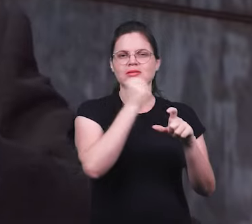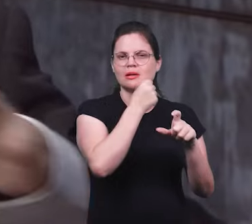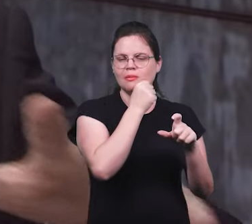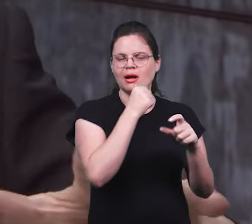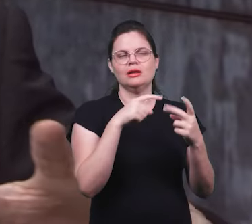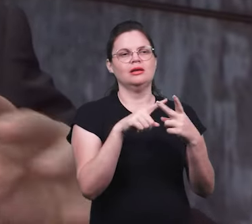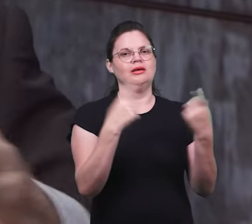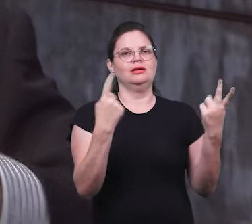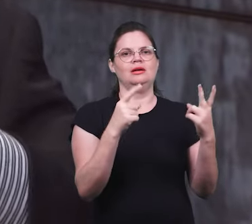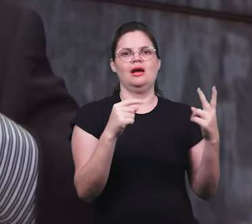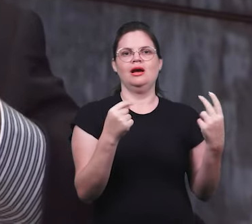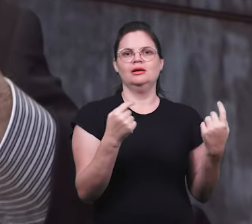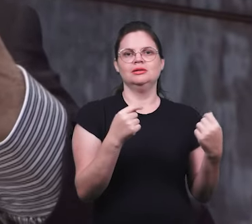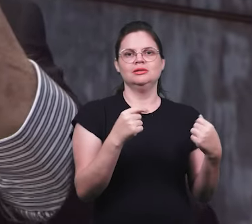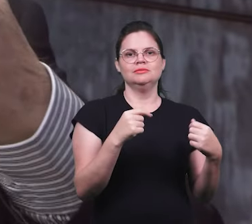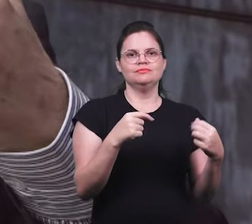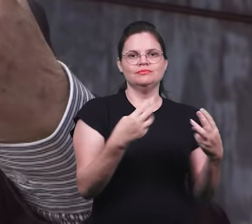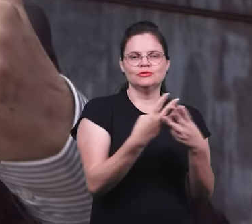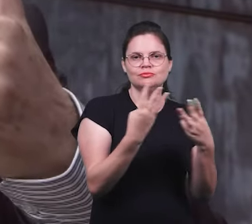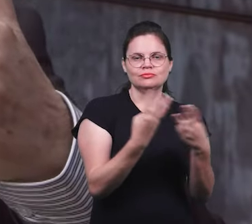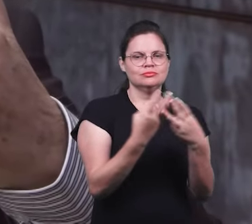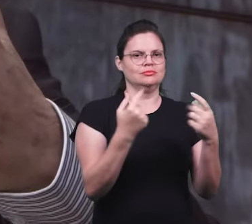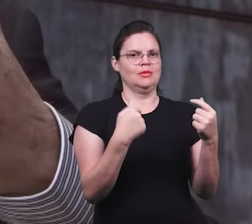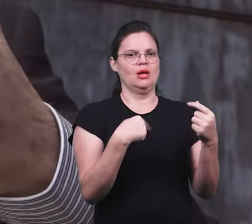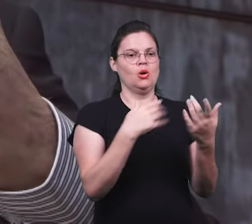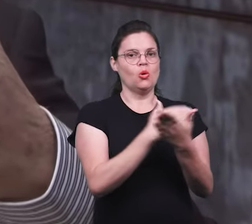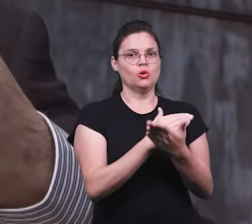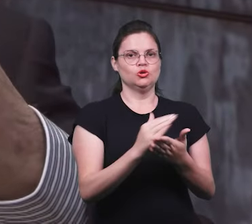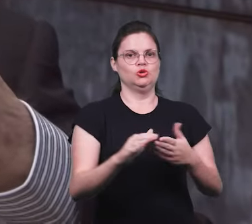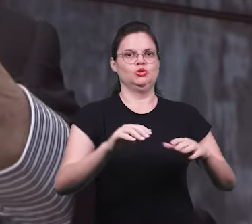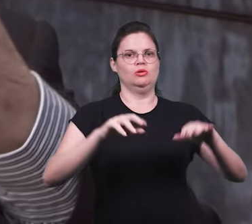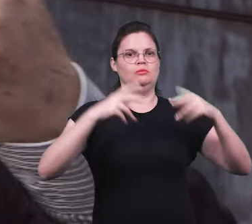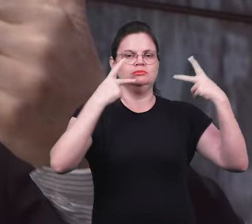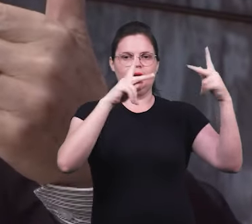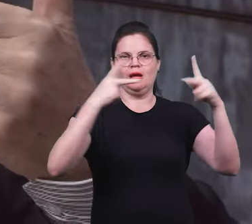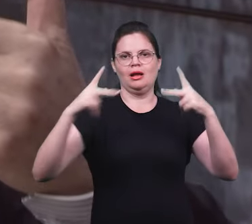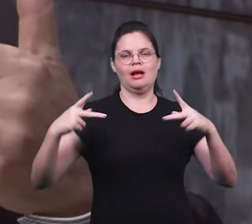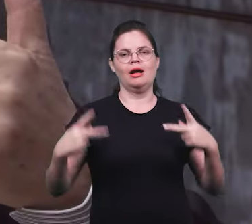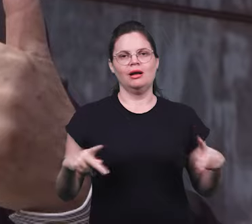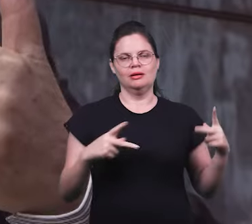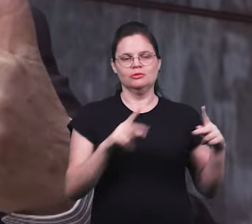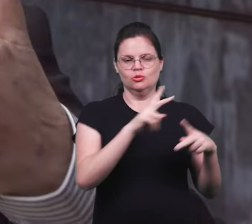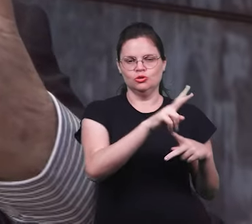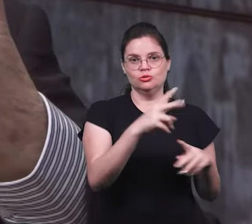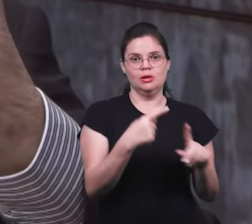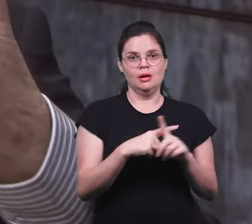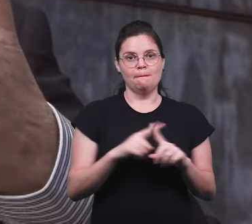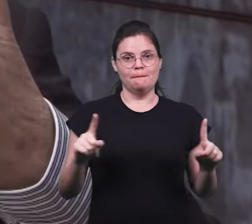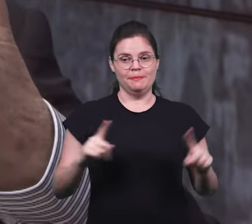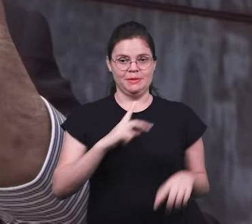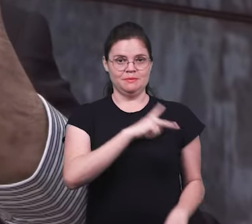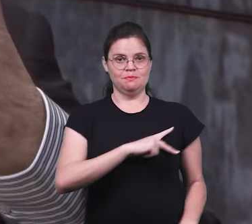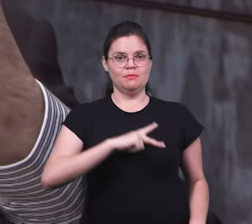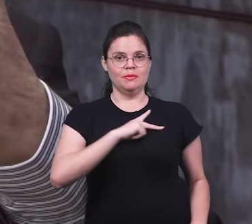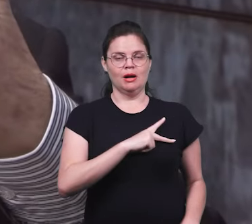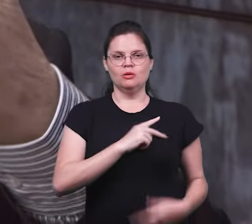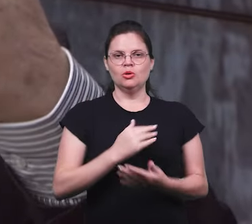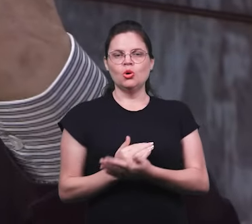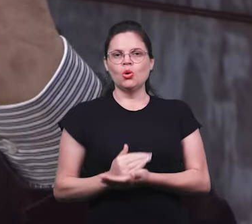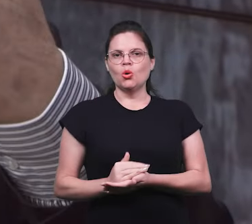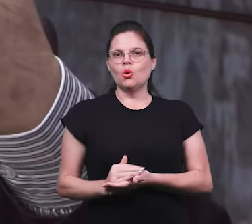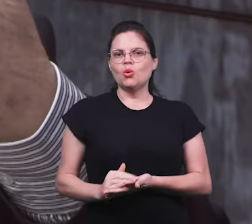pregar a palavra, mas começou a se destacar a pregação de Paulo, porque Paulo